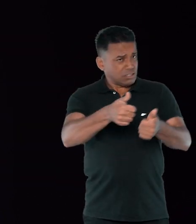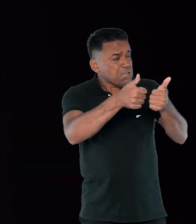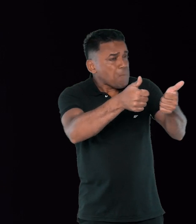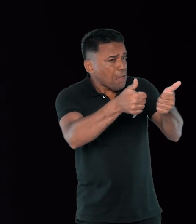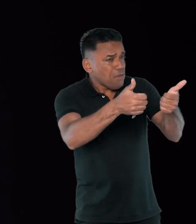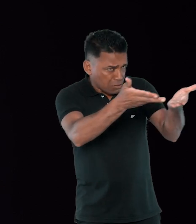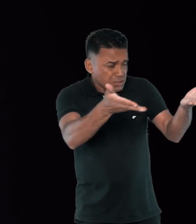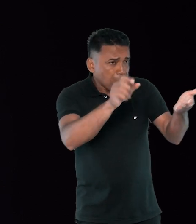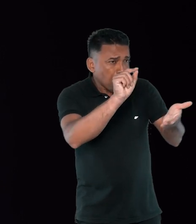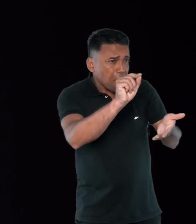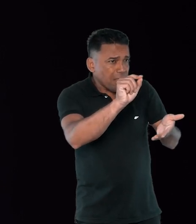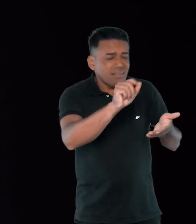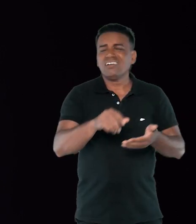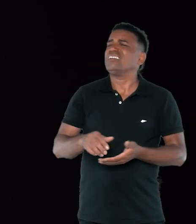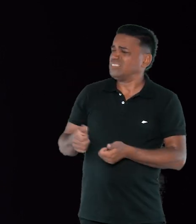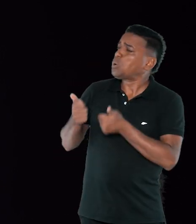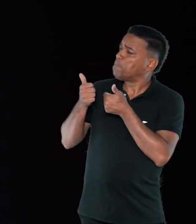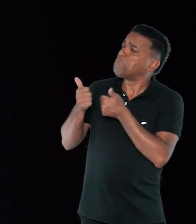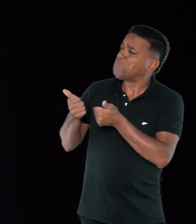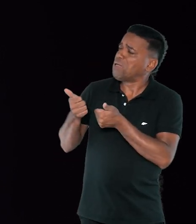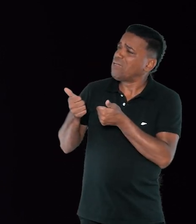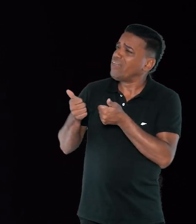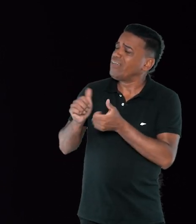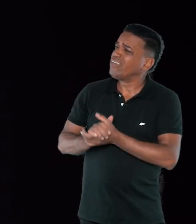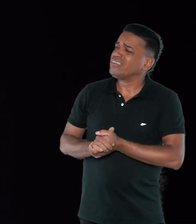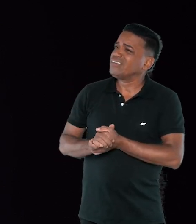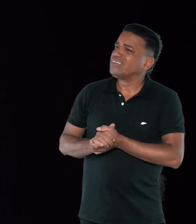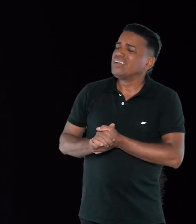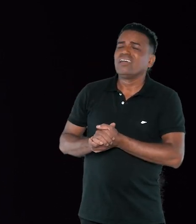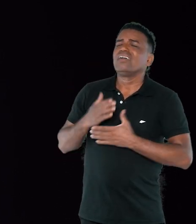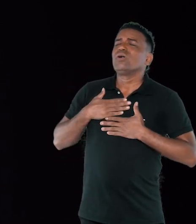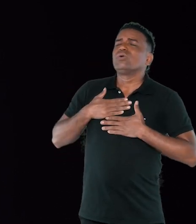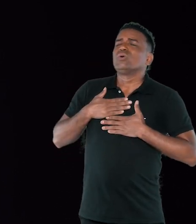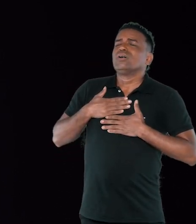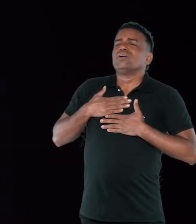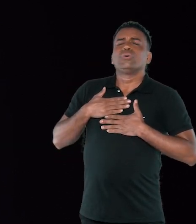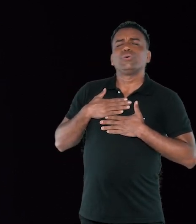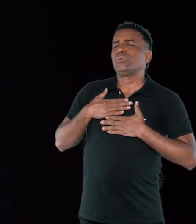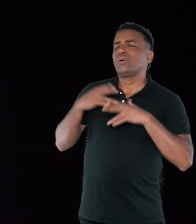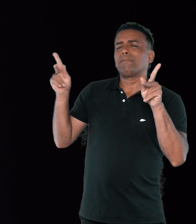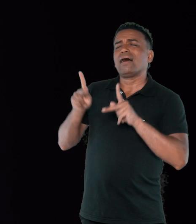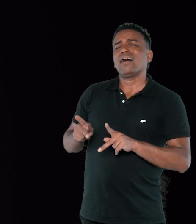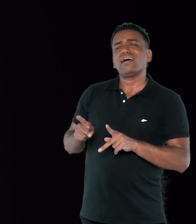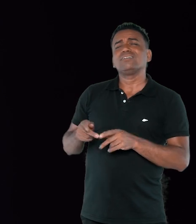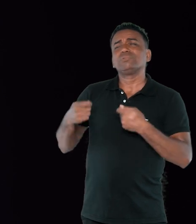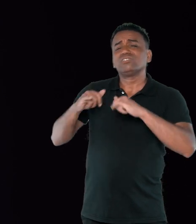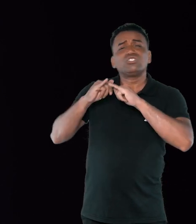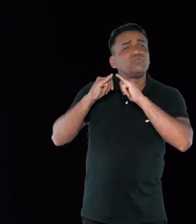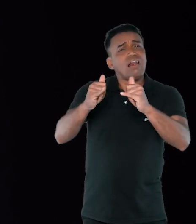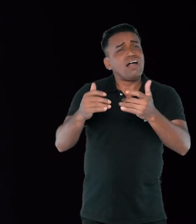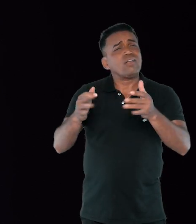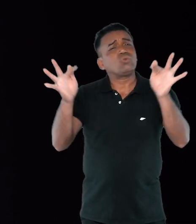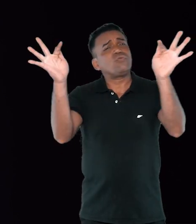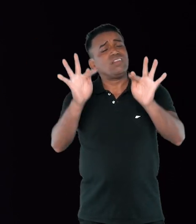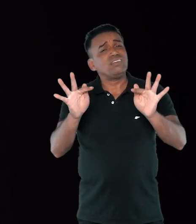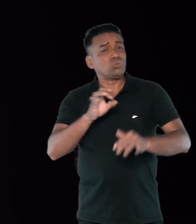bem? Ela: tô bem. Ai, eu tô tão em paz. Não, eu vim te falar que eu tô tão feliz e eu tô com medo